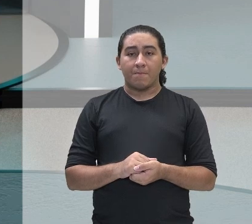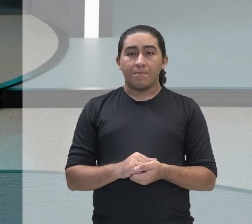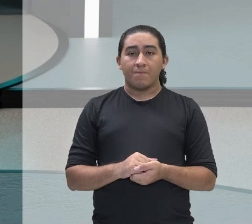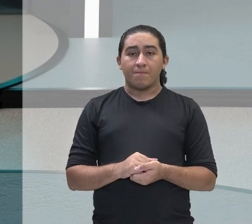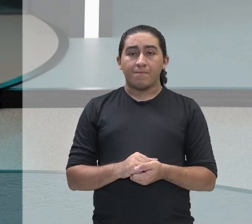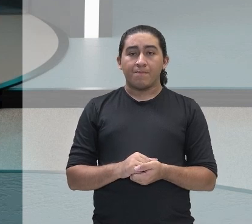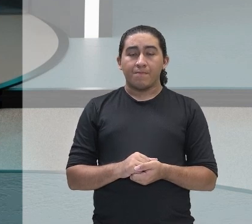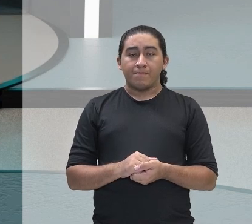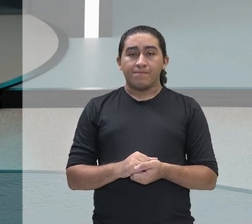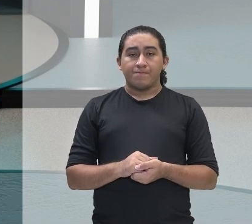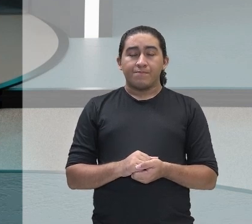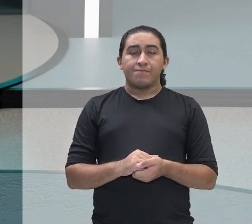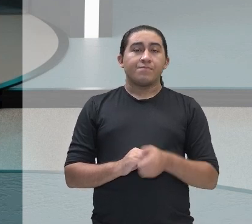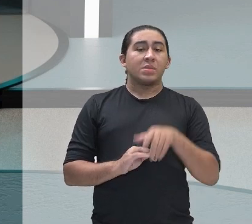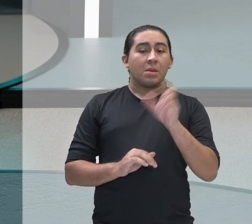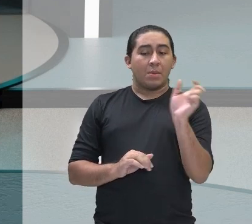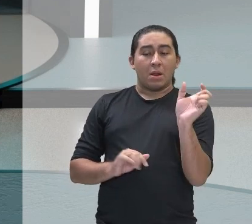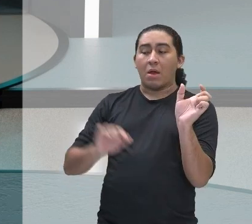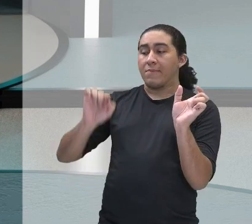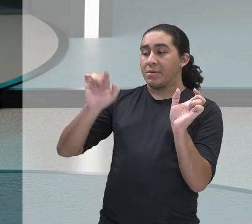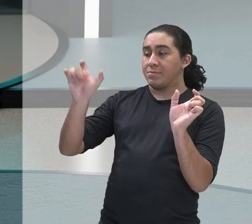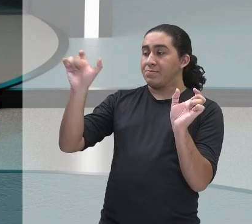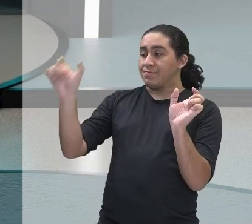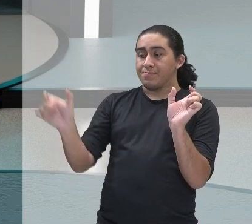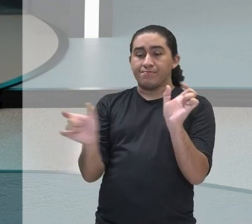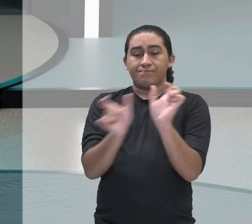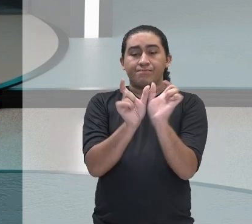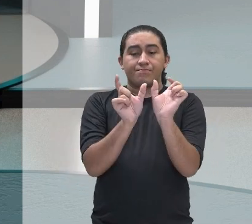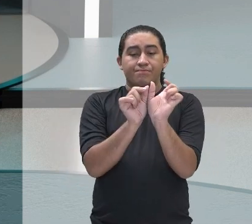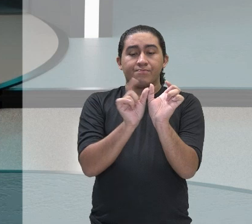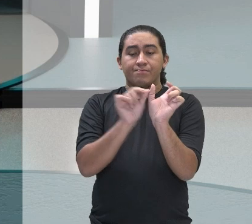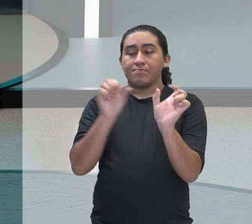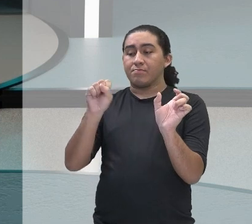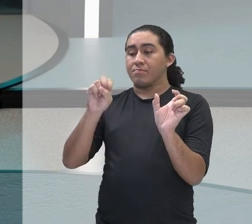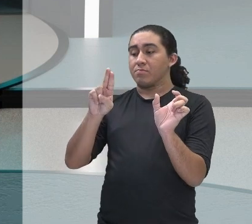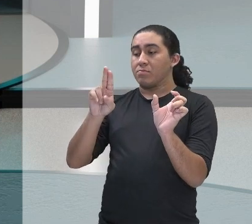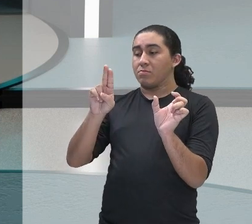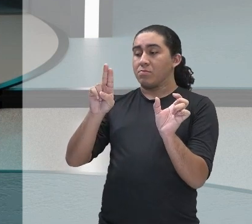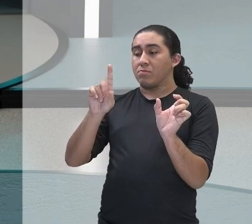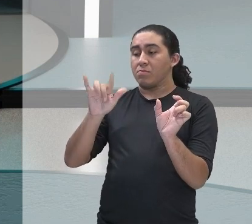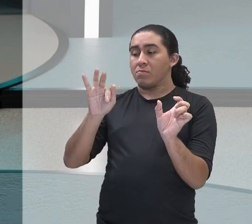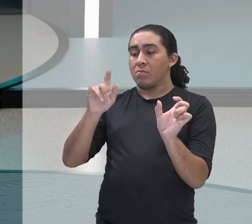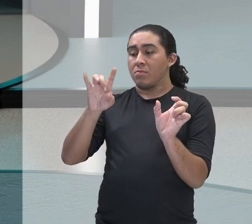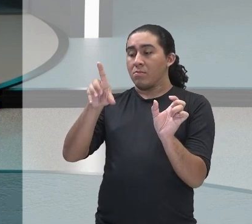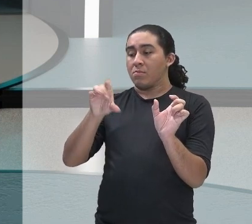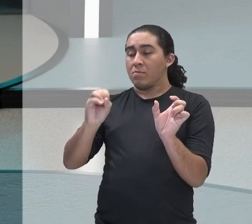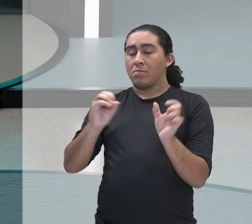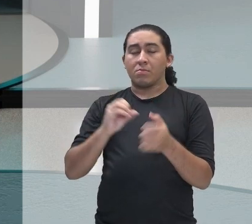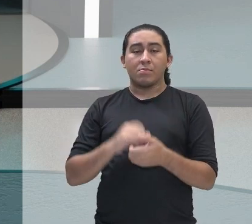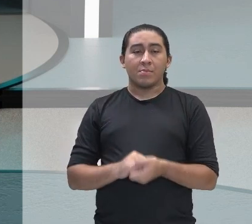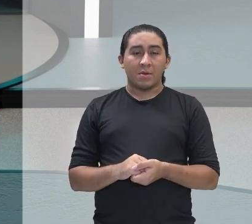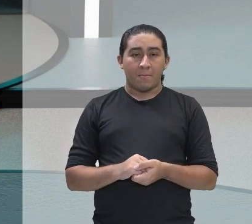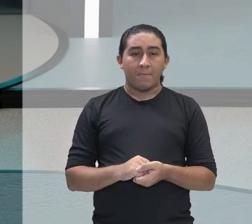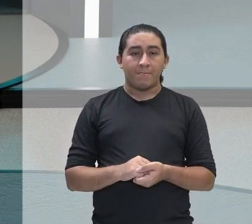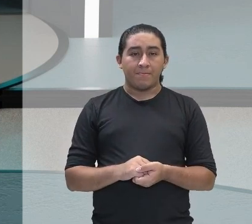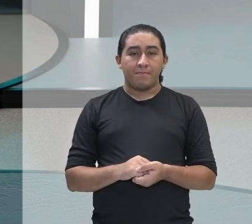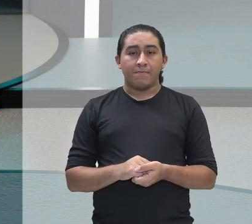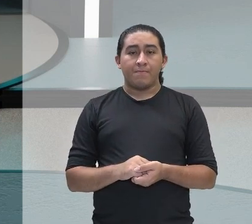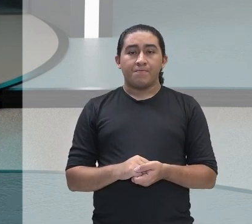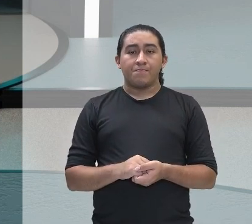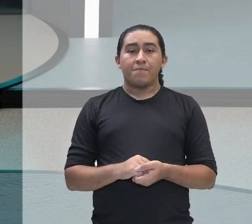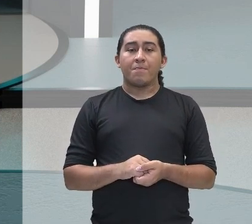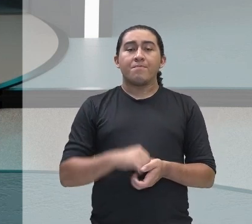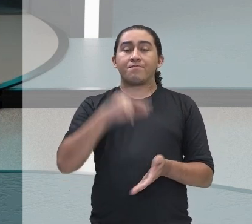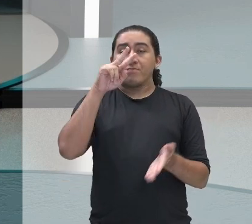antes, depois do radical, perdão, é chamado de sufixo, tá? Então, vamos lá. Floral,